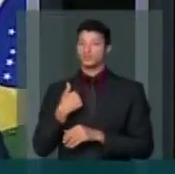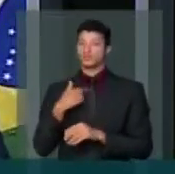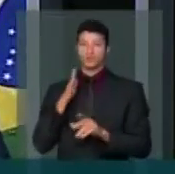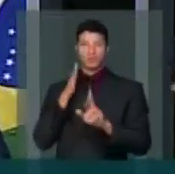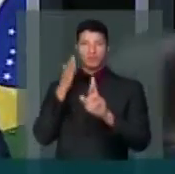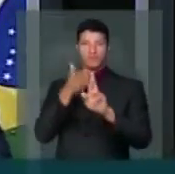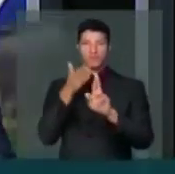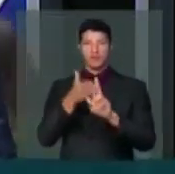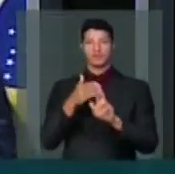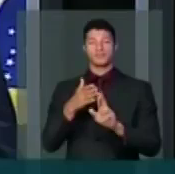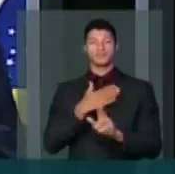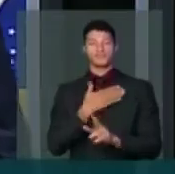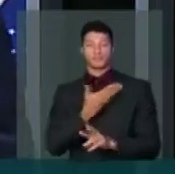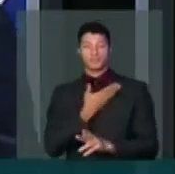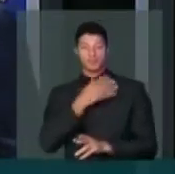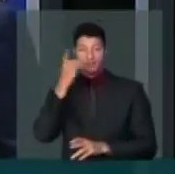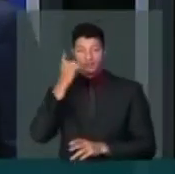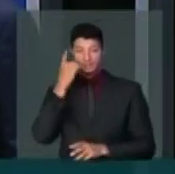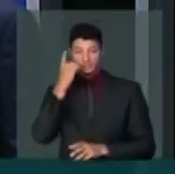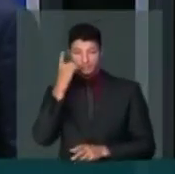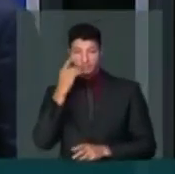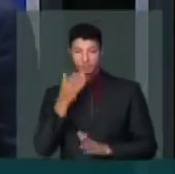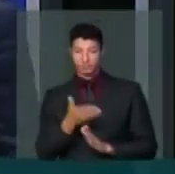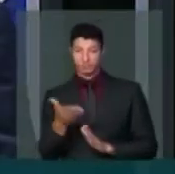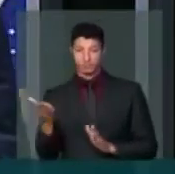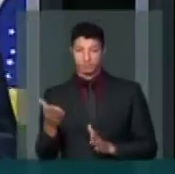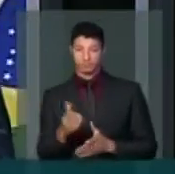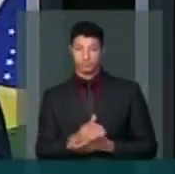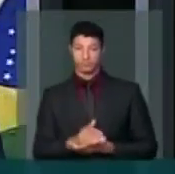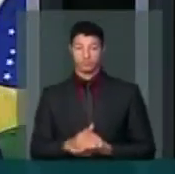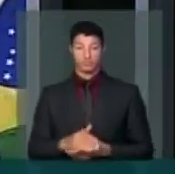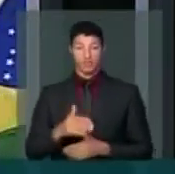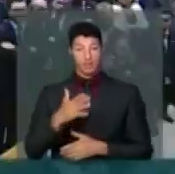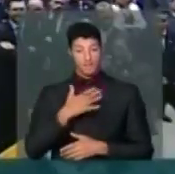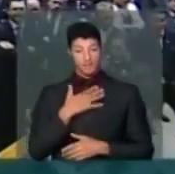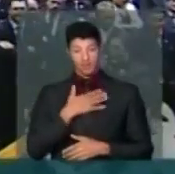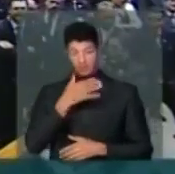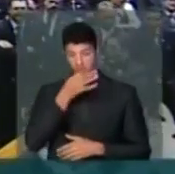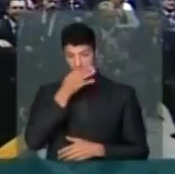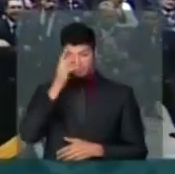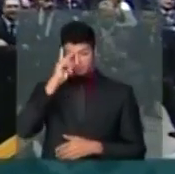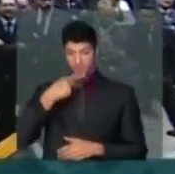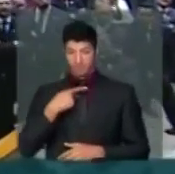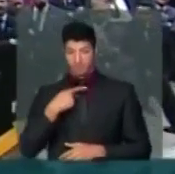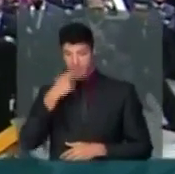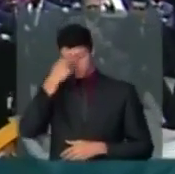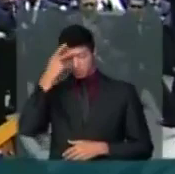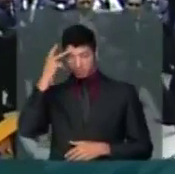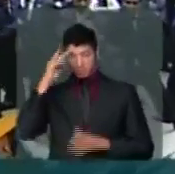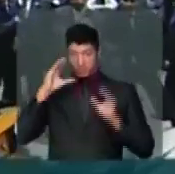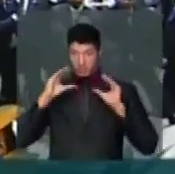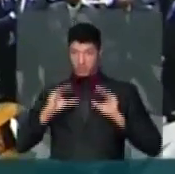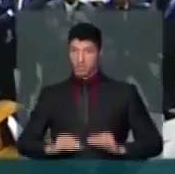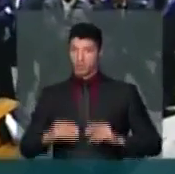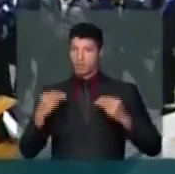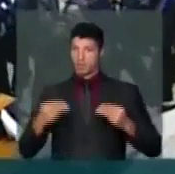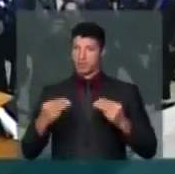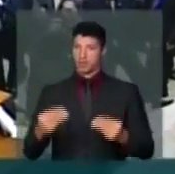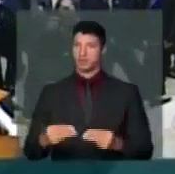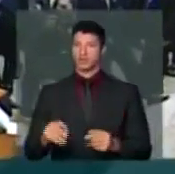referir aos meus colegas deputados e deputadas. Para mim, esse cidadão está